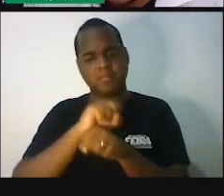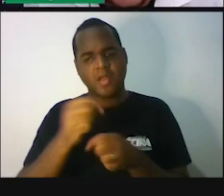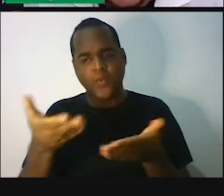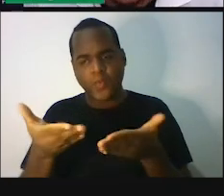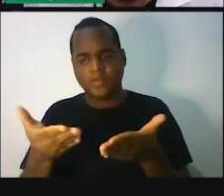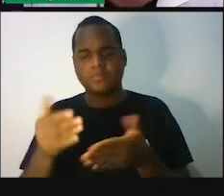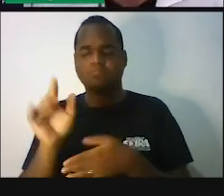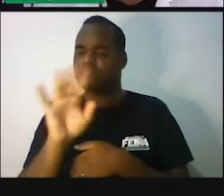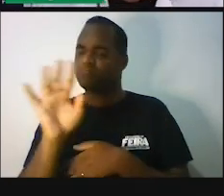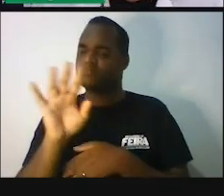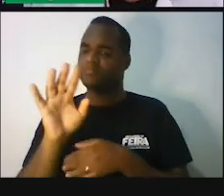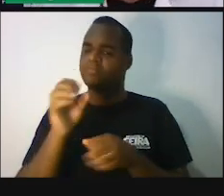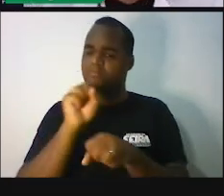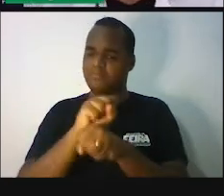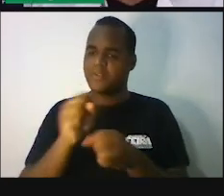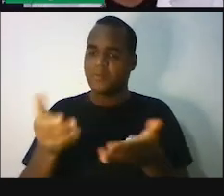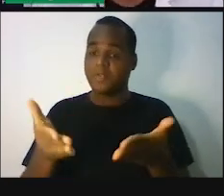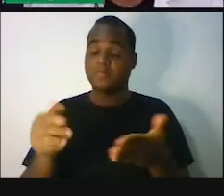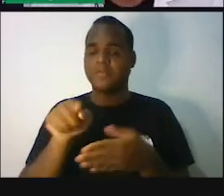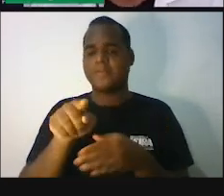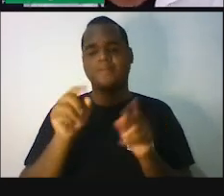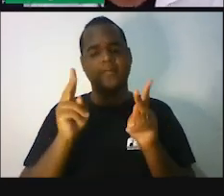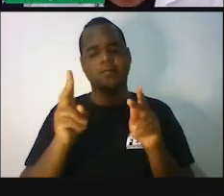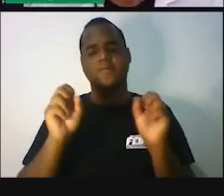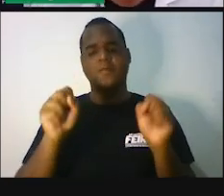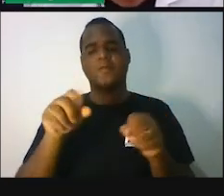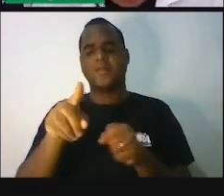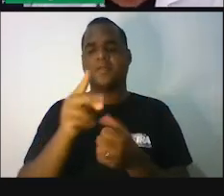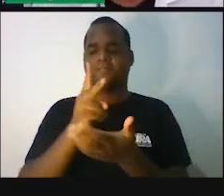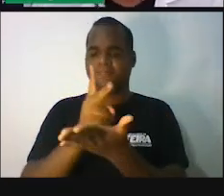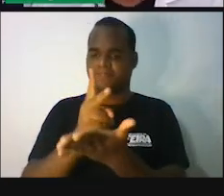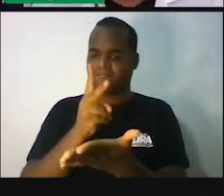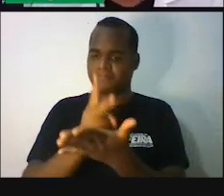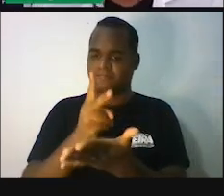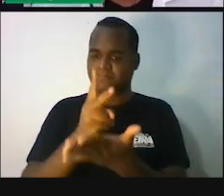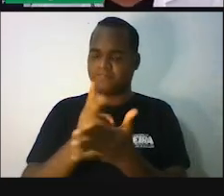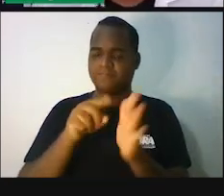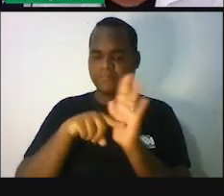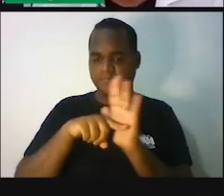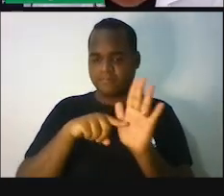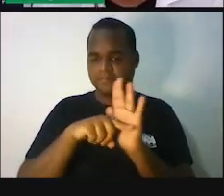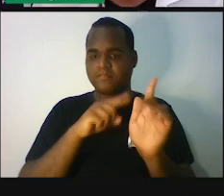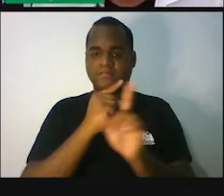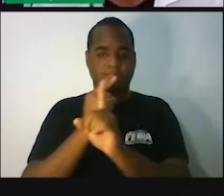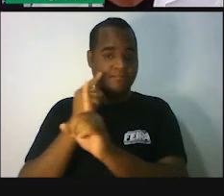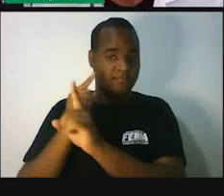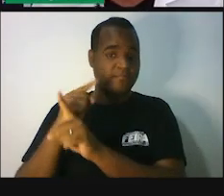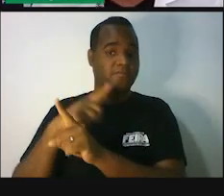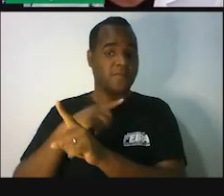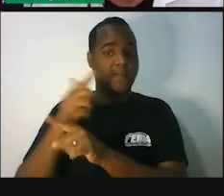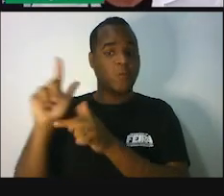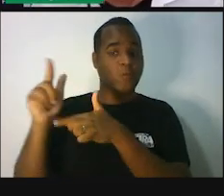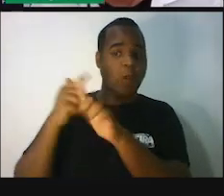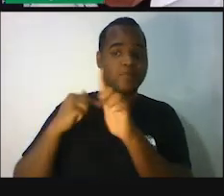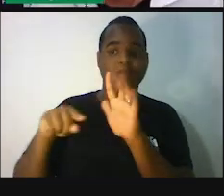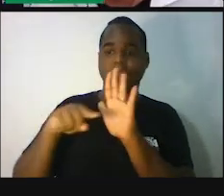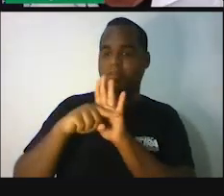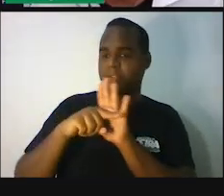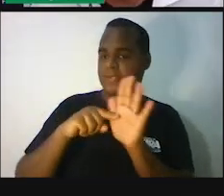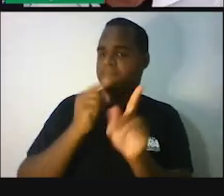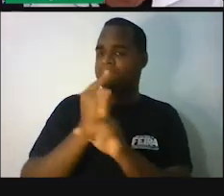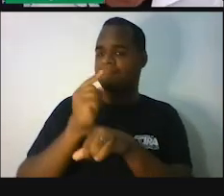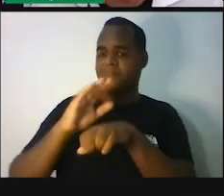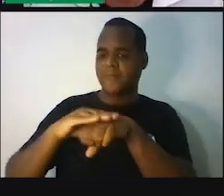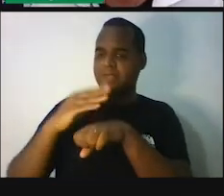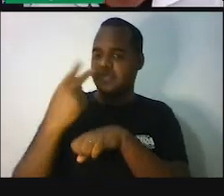não pare nessa aula. Comece, né, ou pesquise outras situações do cotidiano que vai exigir de